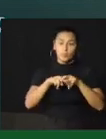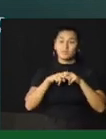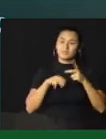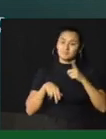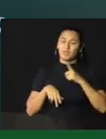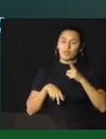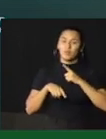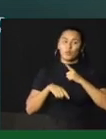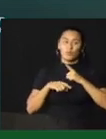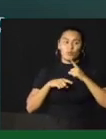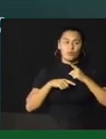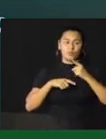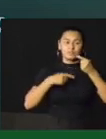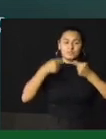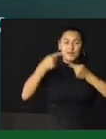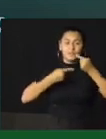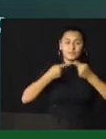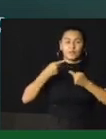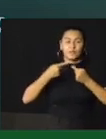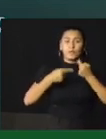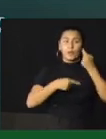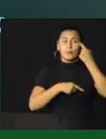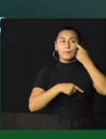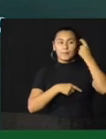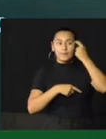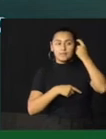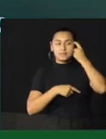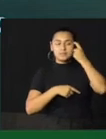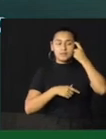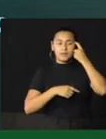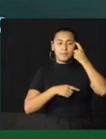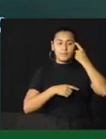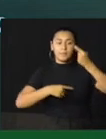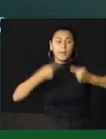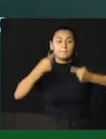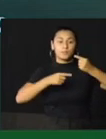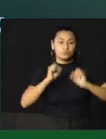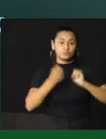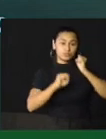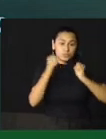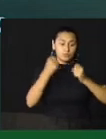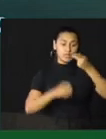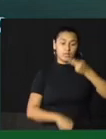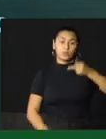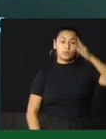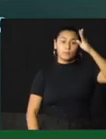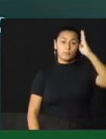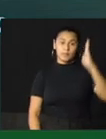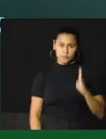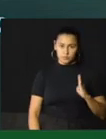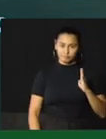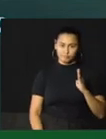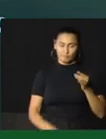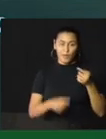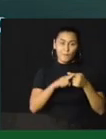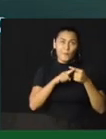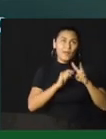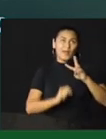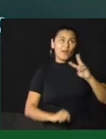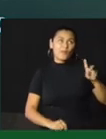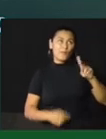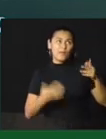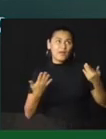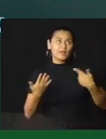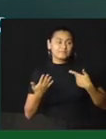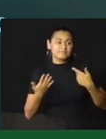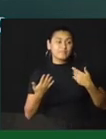a gente olha para esse cenário para pensar a política Industrial brasileira porque eh não basta claro que os